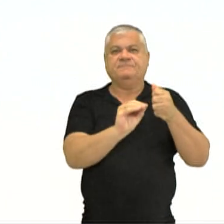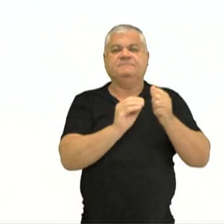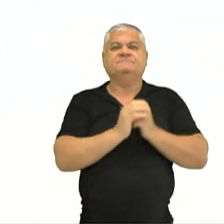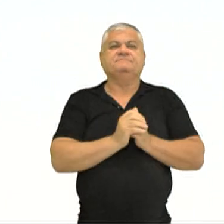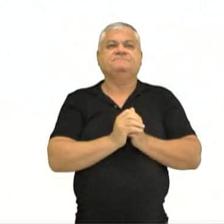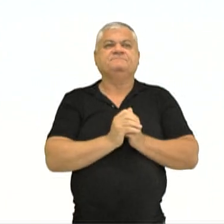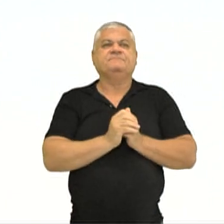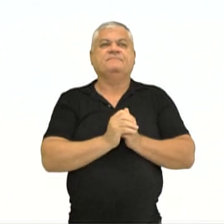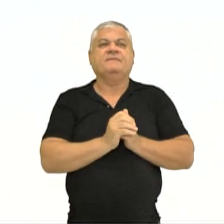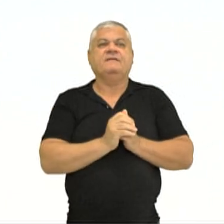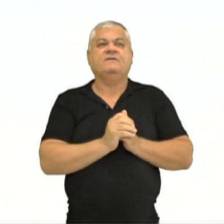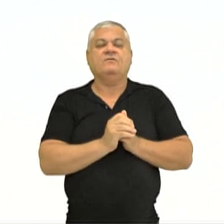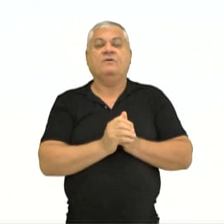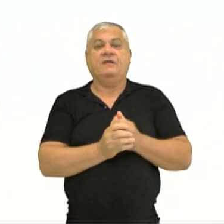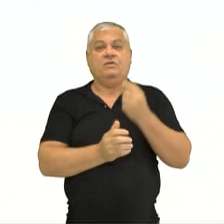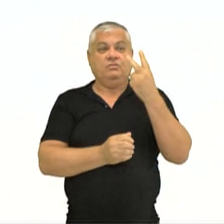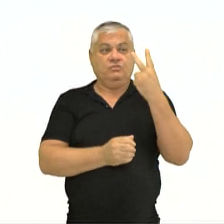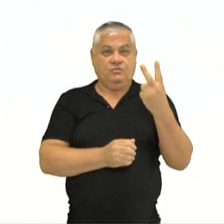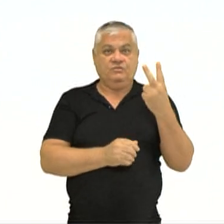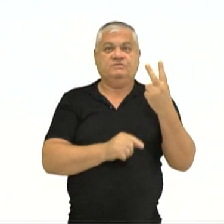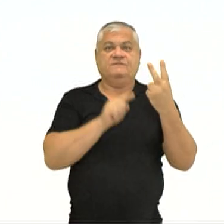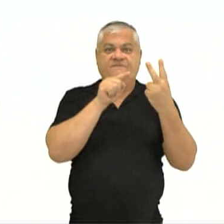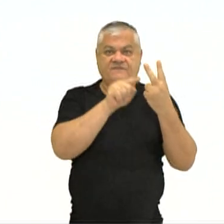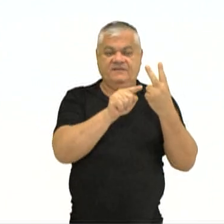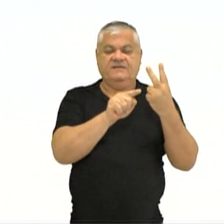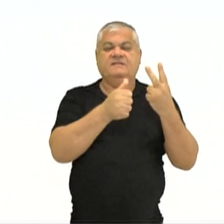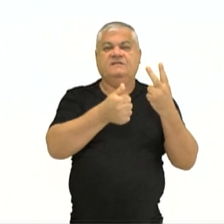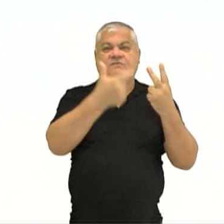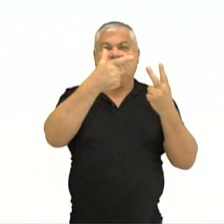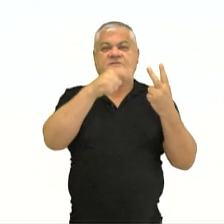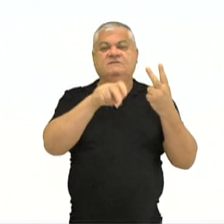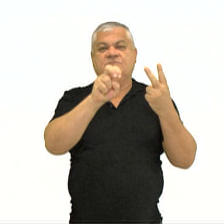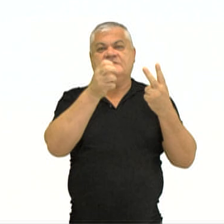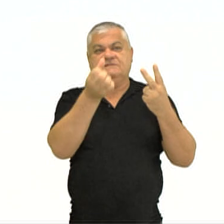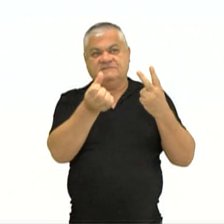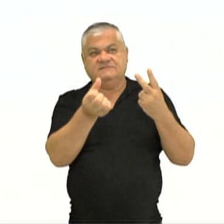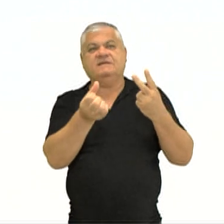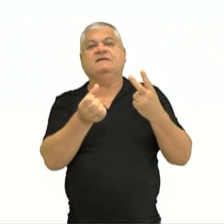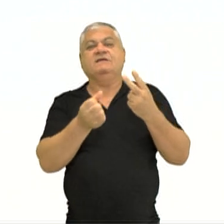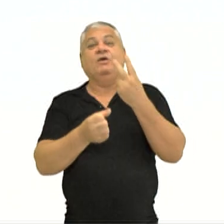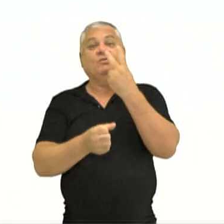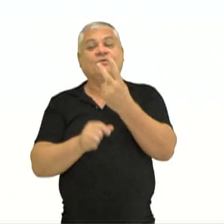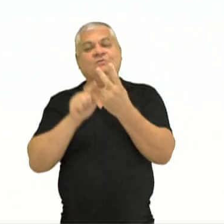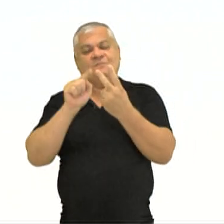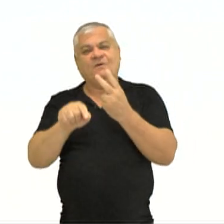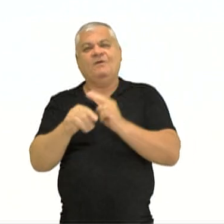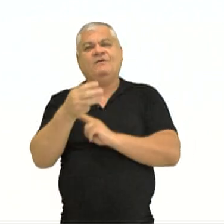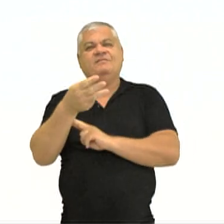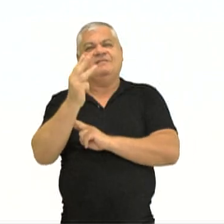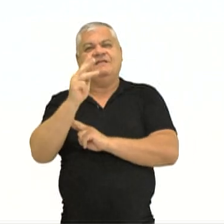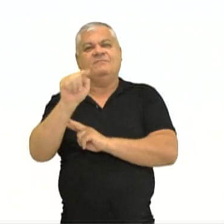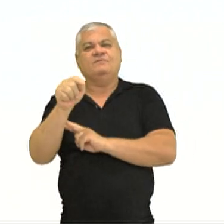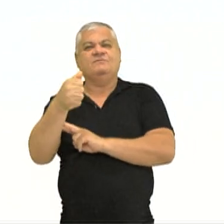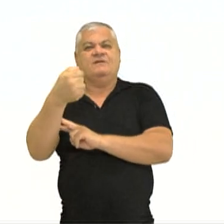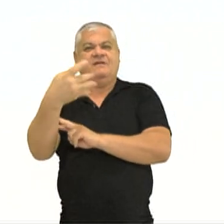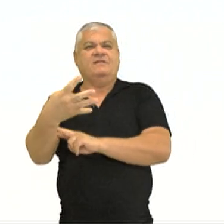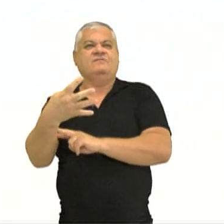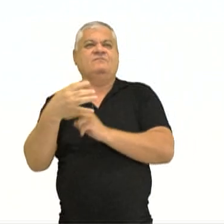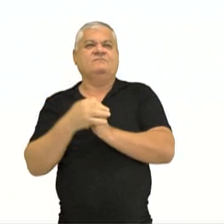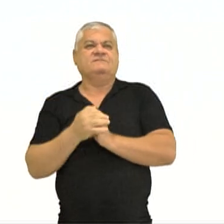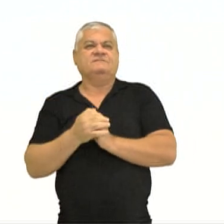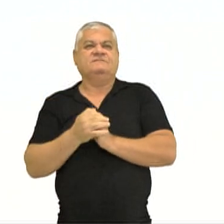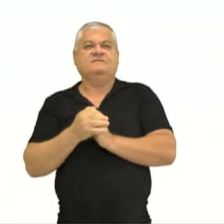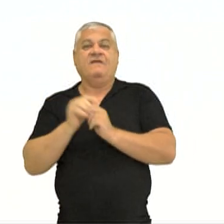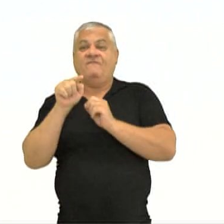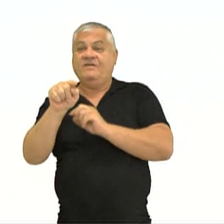12,56. Então, agora nós ficamos com toda a expressão substituída apenas com a incógnita que a gente quer saber, que é, no caso, a